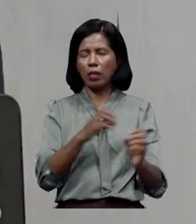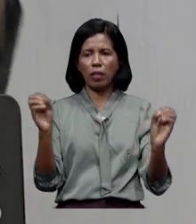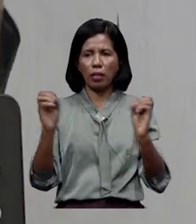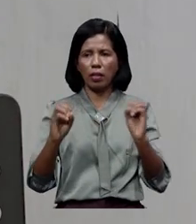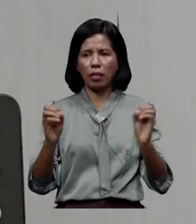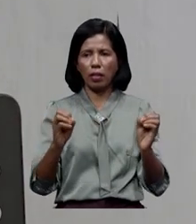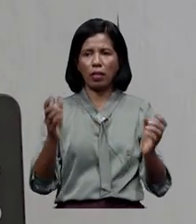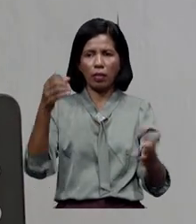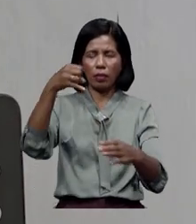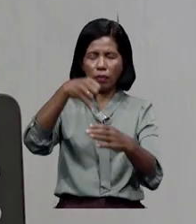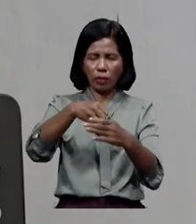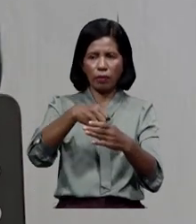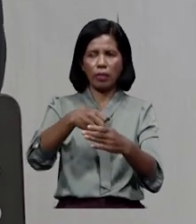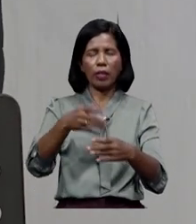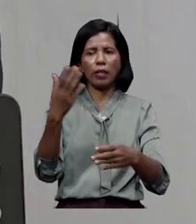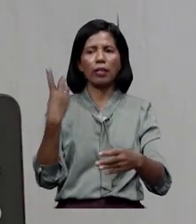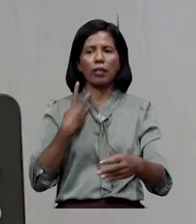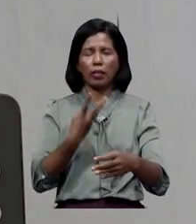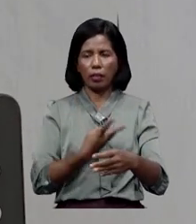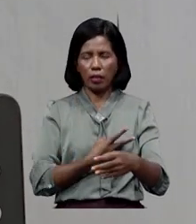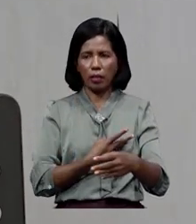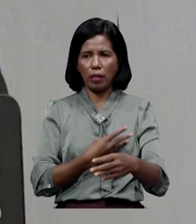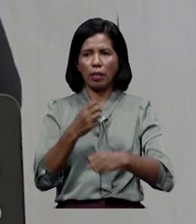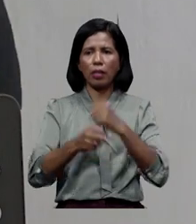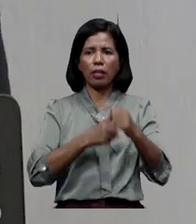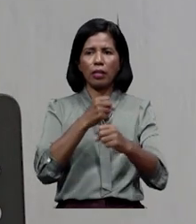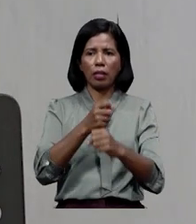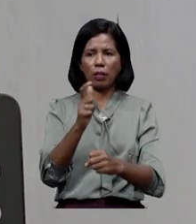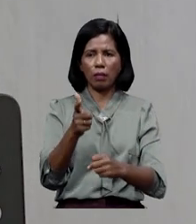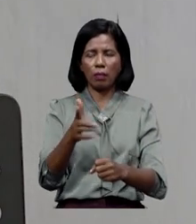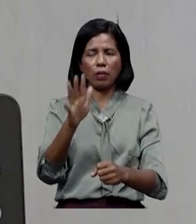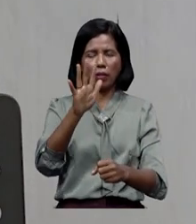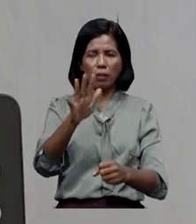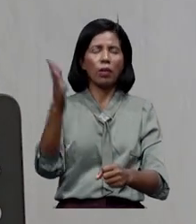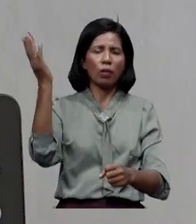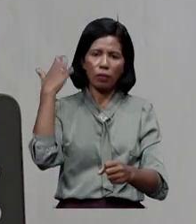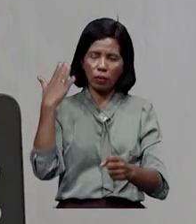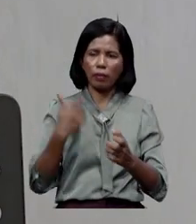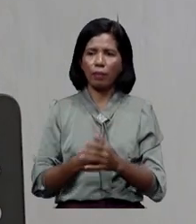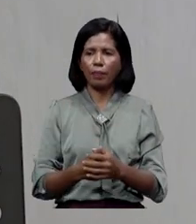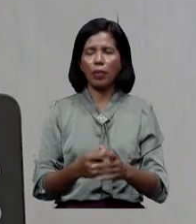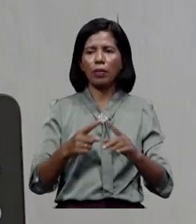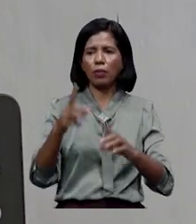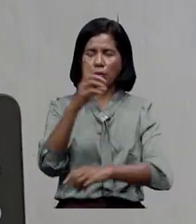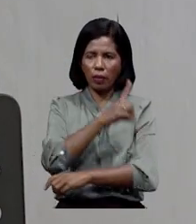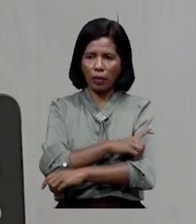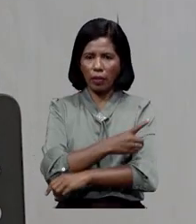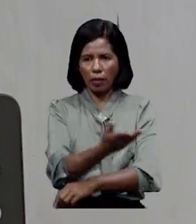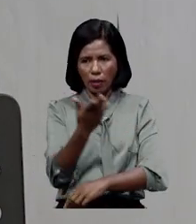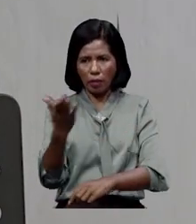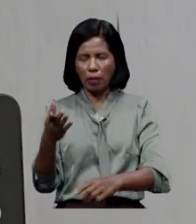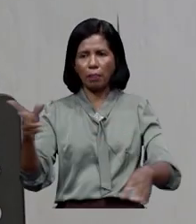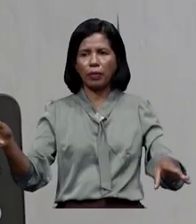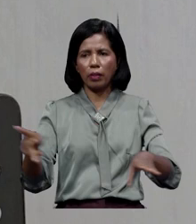lá envolve diretamente. Iha, tinha uma nova vez em Lima, Cajira de Iba. Hoje, ele